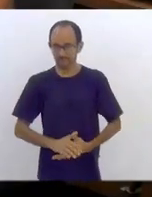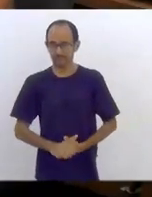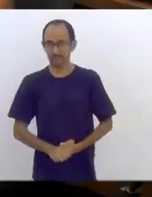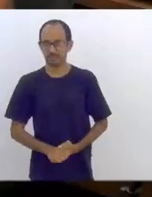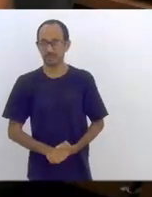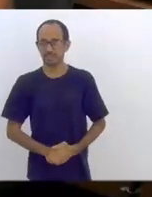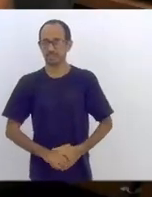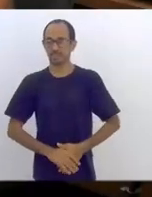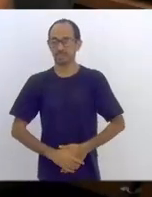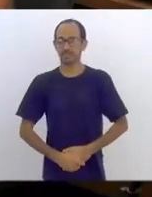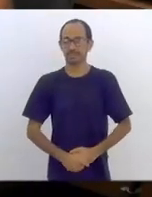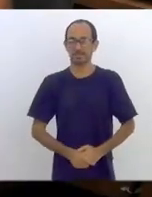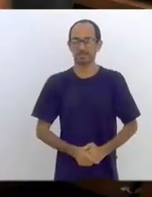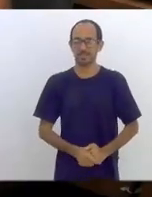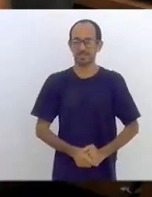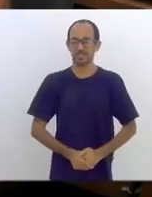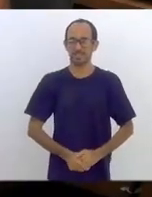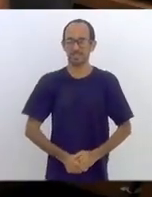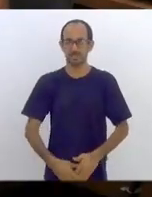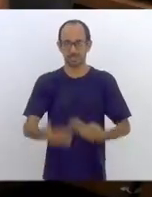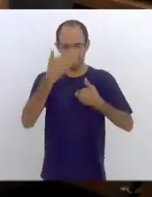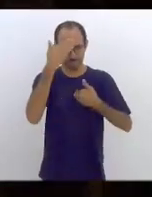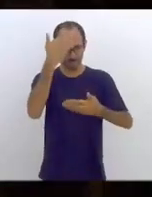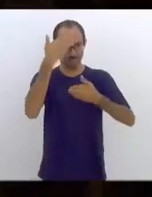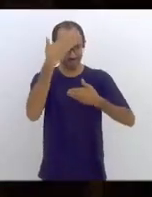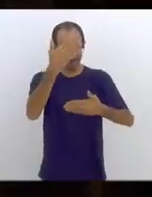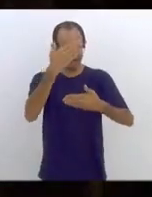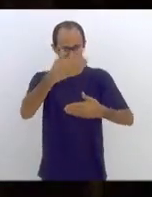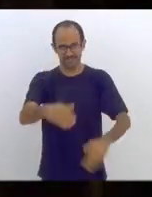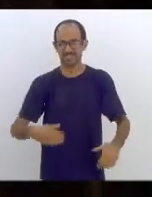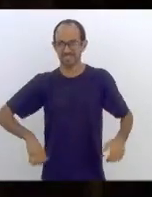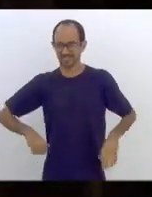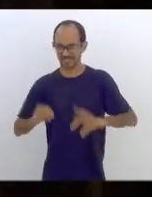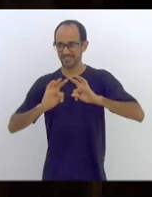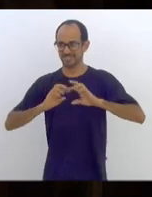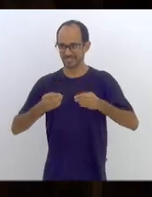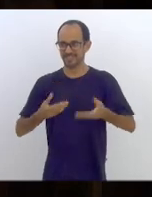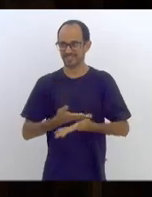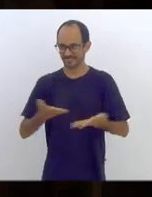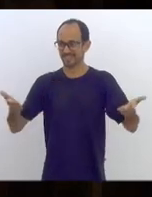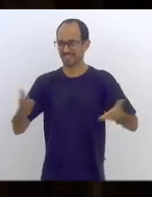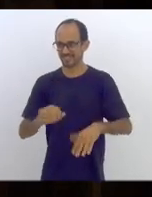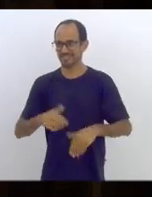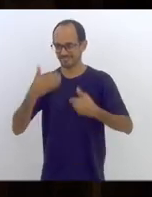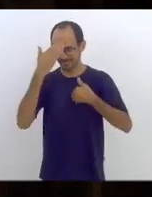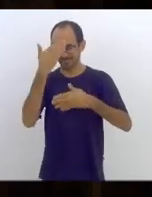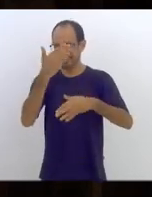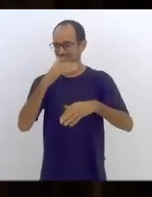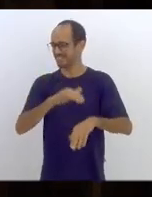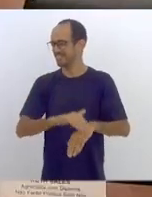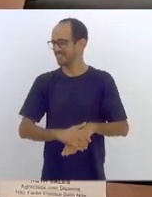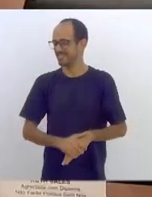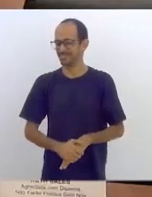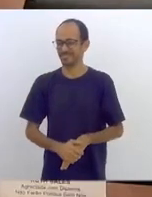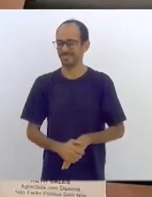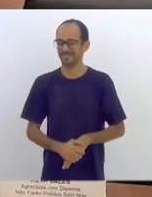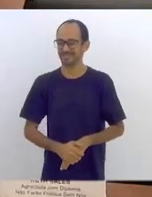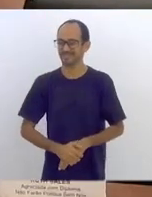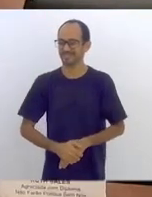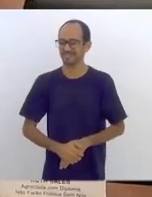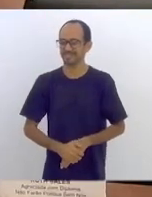Mônica, muito obrigado. E a todos presentes, muito obrigado, muitíssimo obrigado.